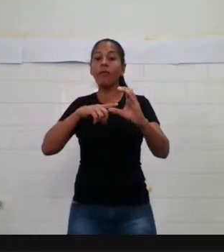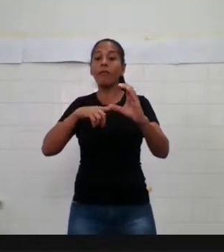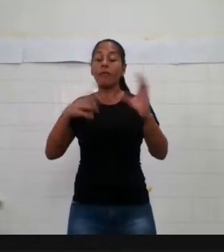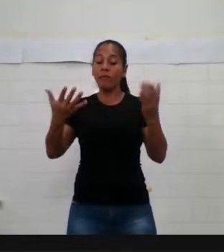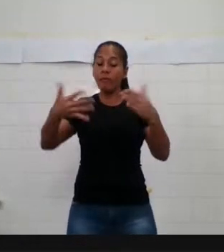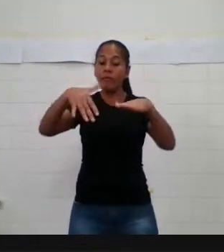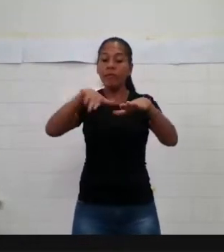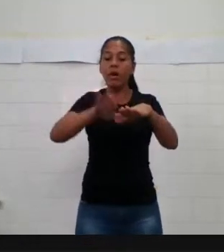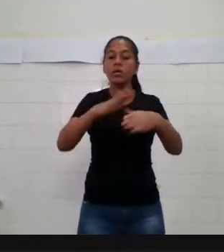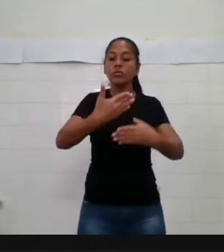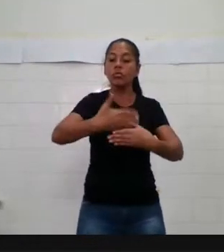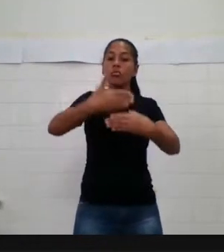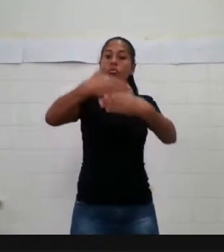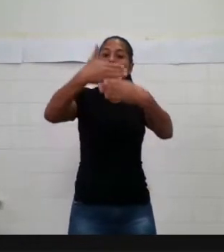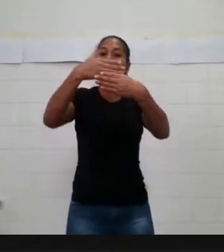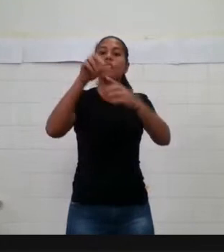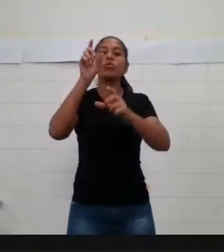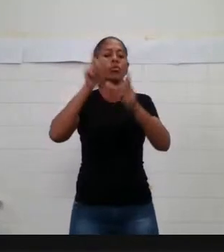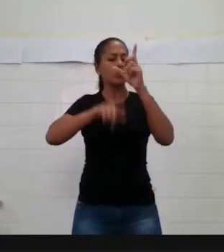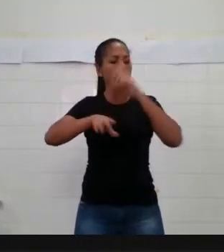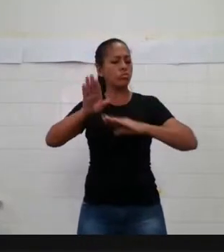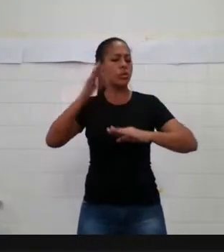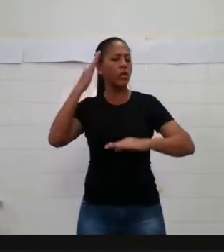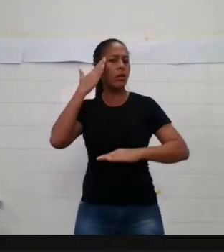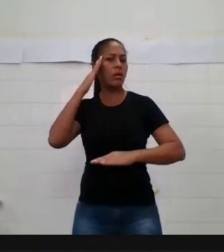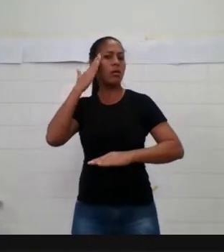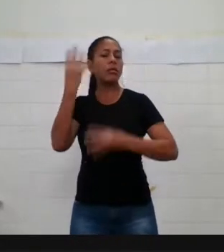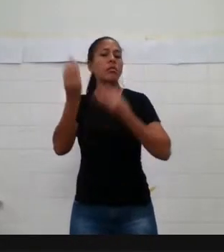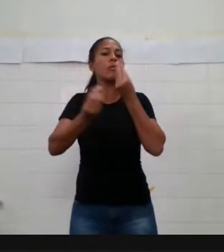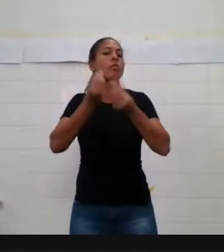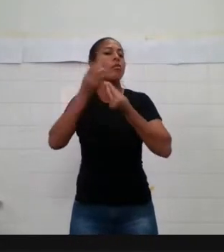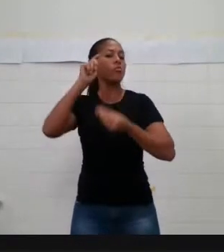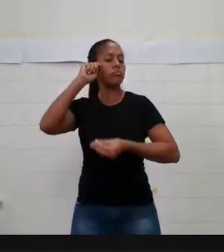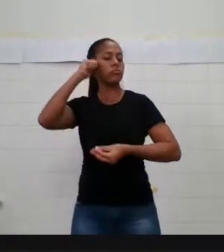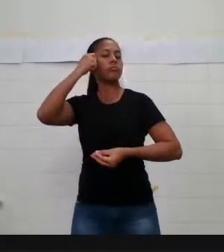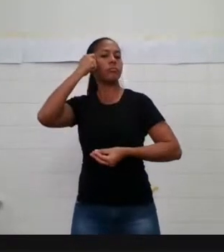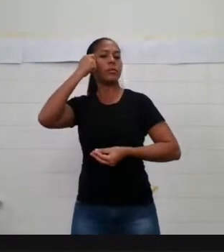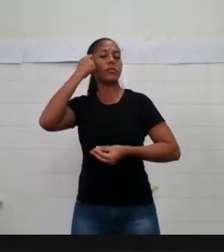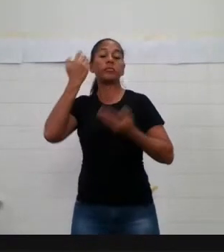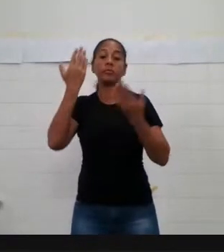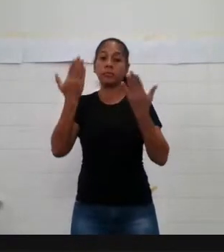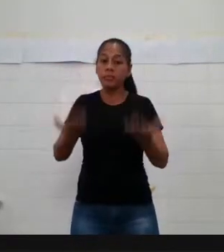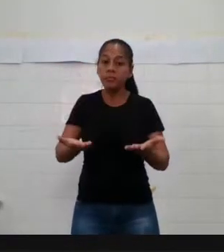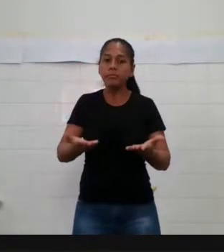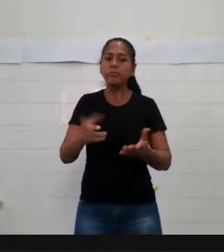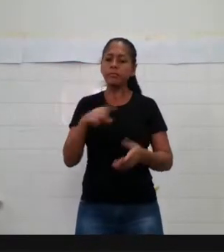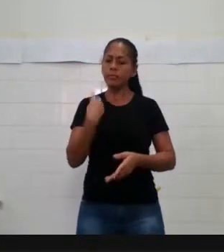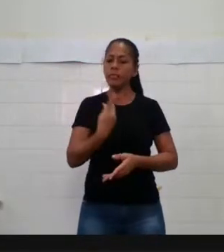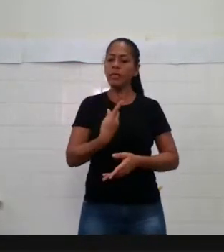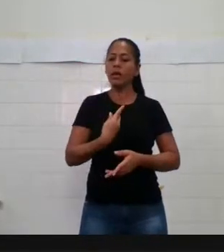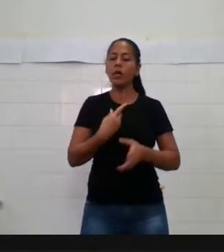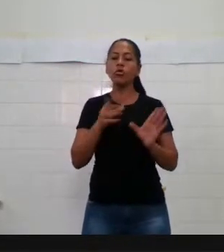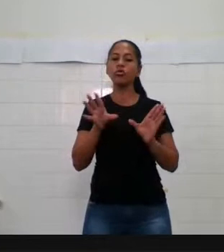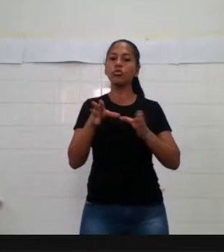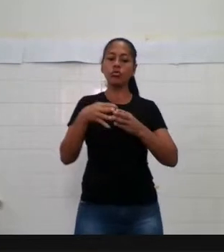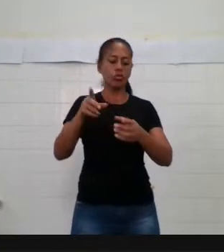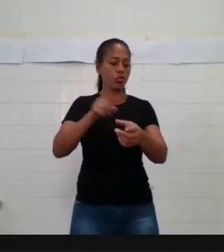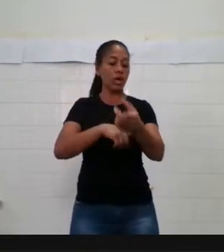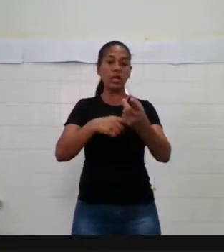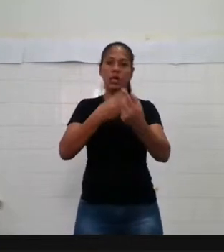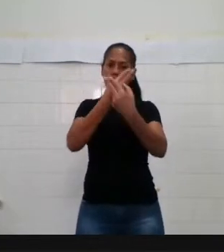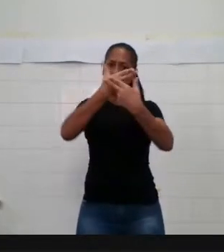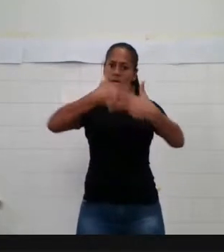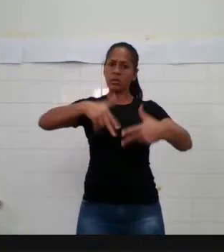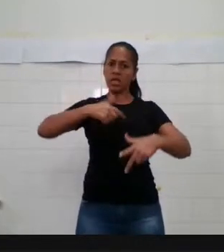inclusive politicamente, nos entendermos como pessoas negras. Então, a nossa negritude, ela não está